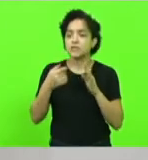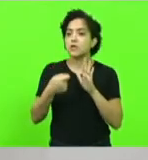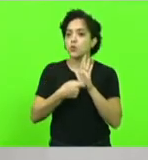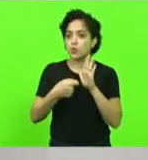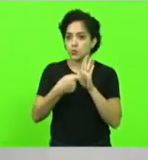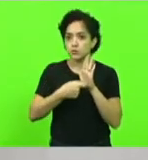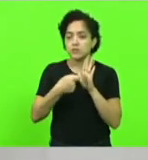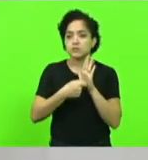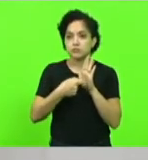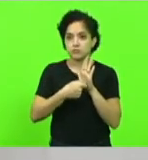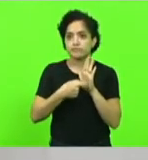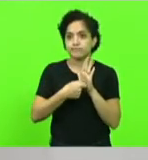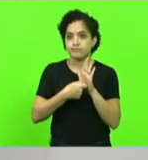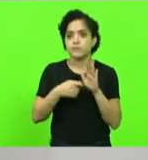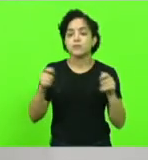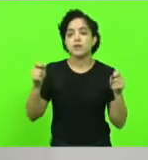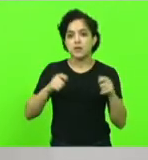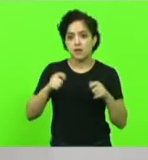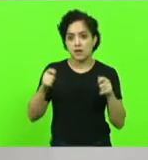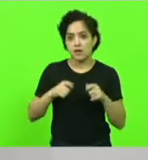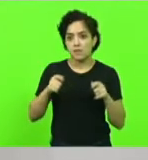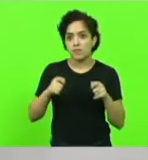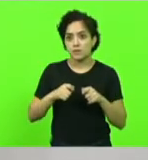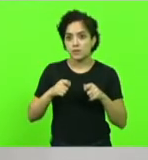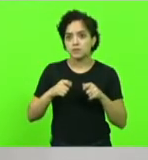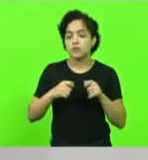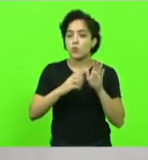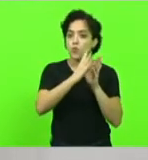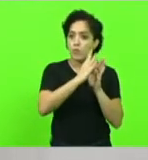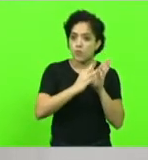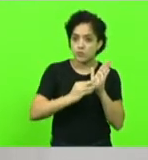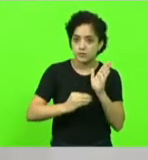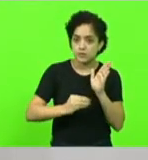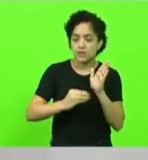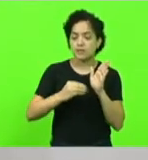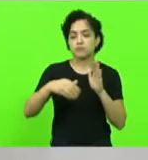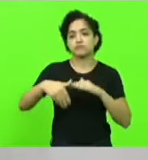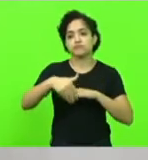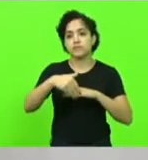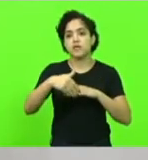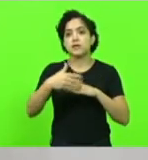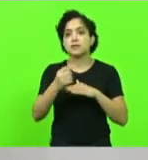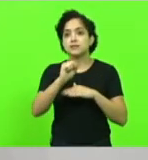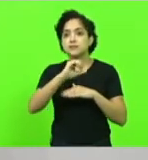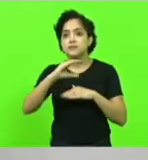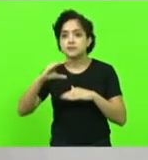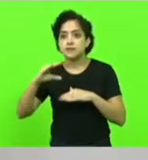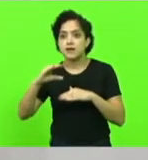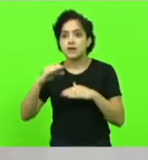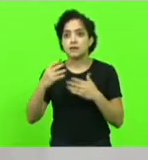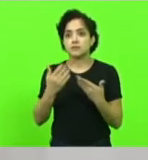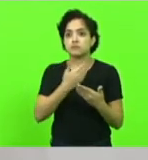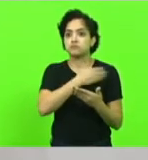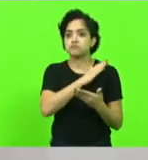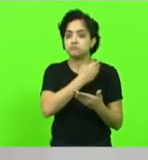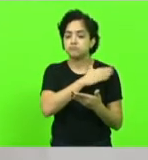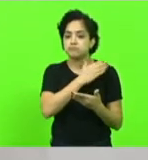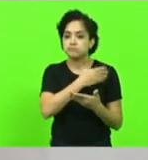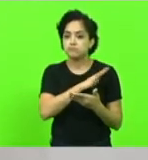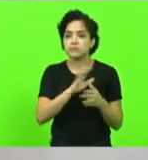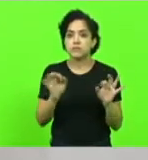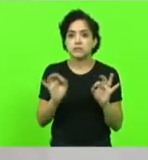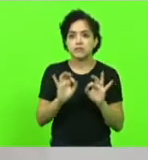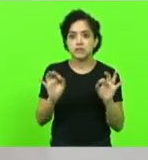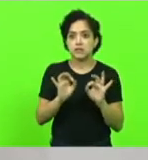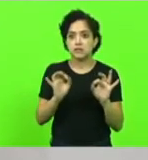presidente, para que nós tenhamos, sim, um modelo de Estado cidadão, livre de preconceitos entre